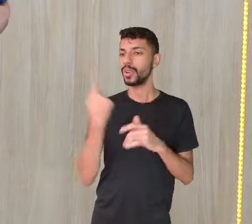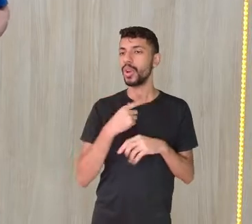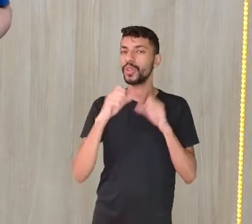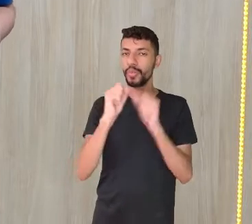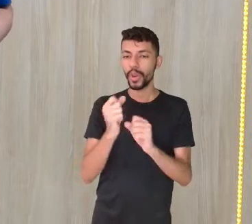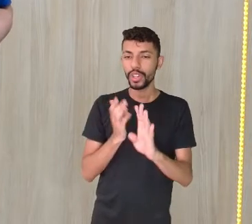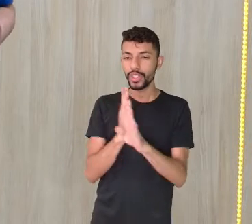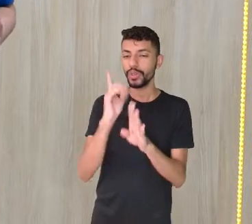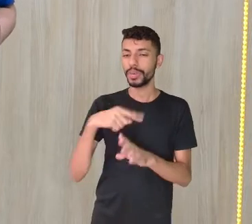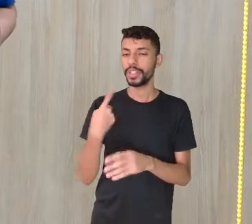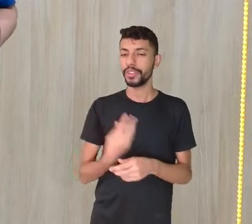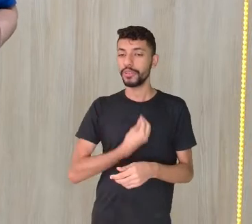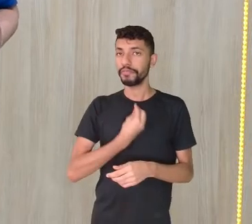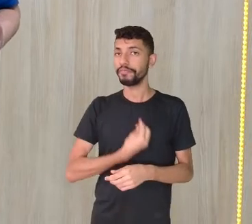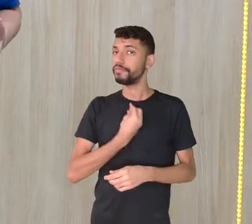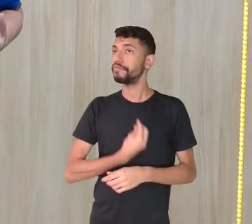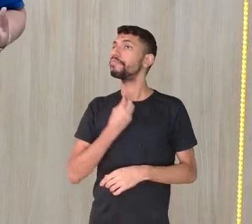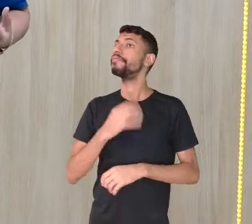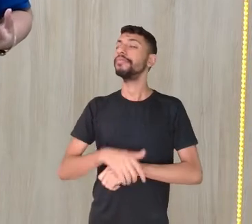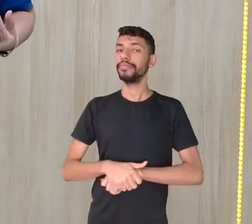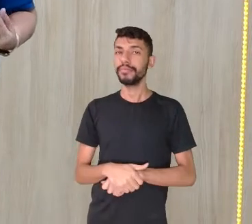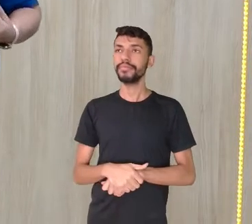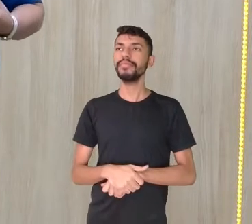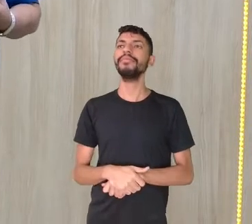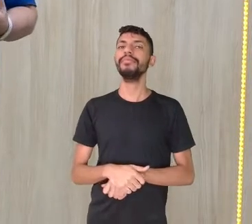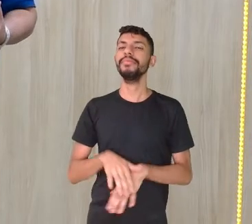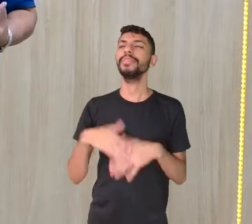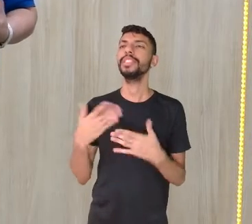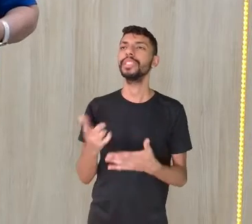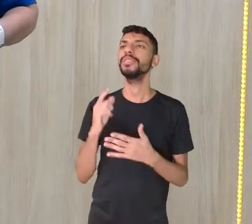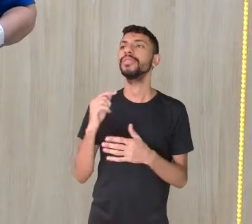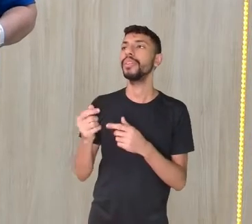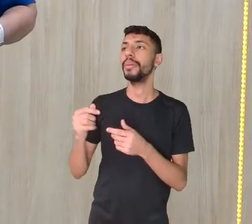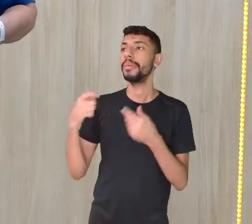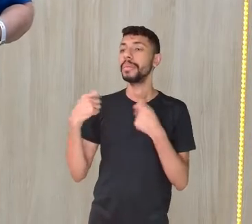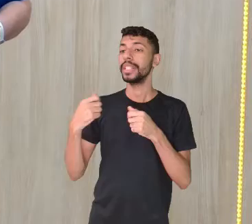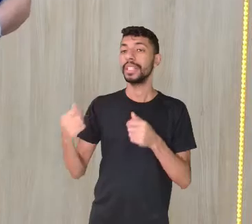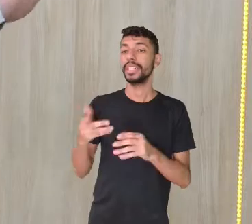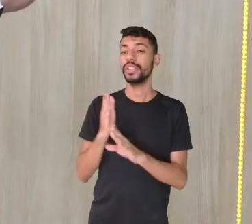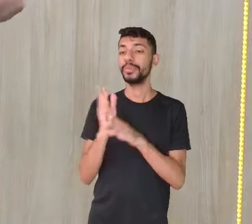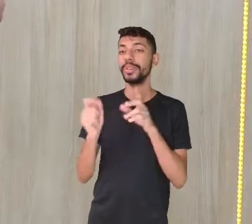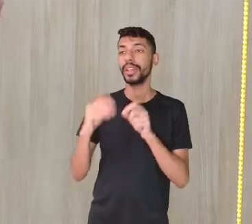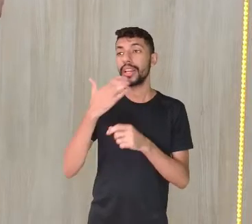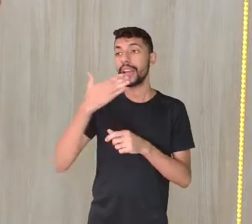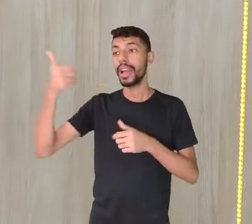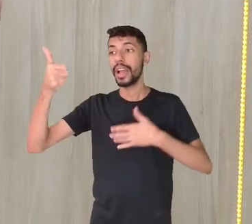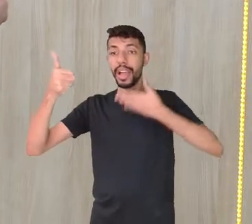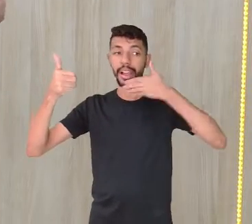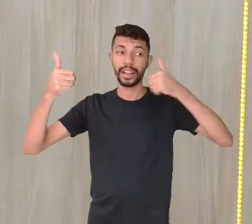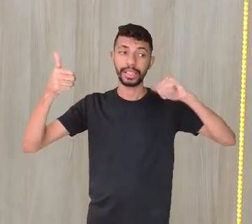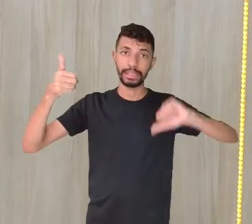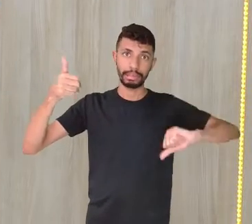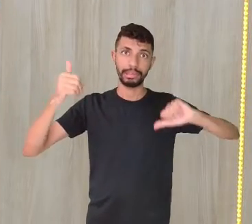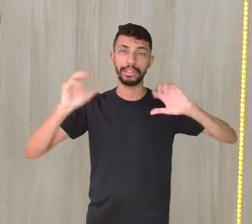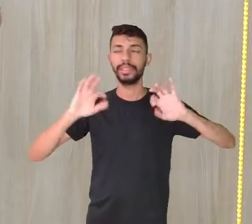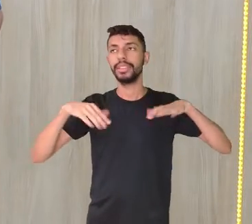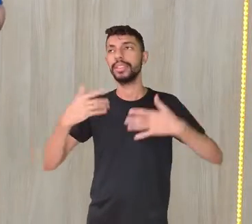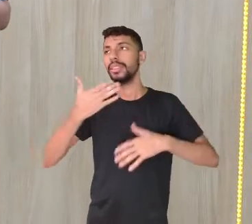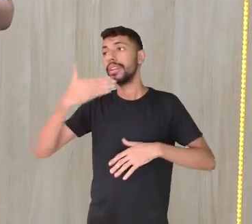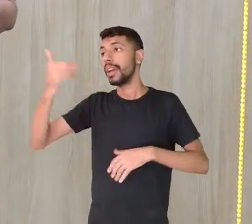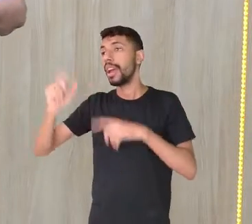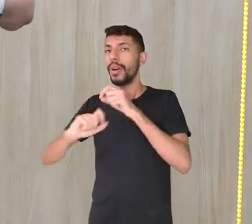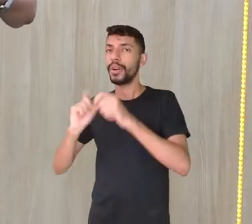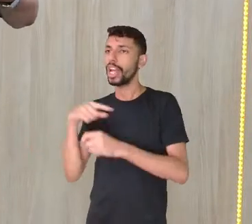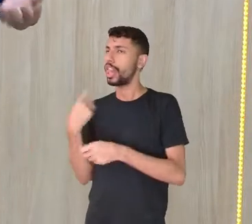nós estamos? Então, a gente vai ver aí quais são as vantagens e desvantagens, né? A vantagem aí da gente não estar perdido,